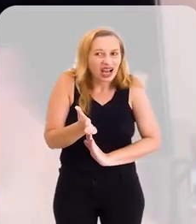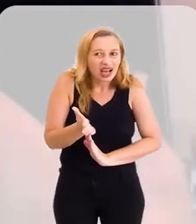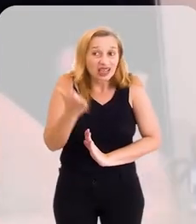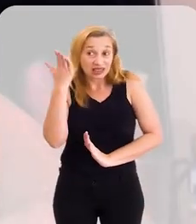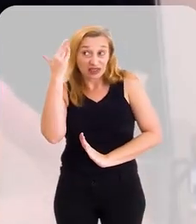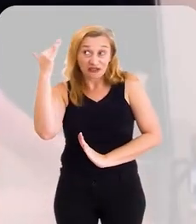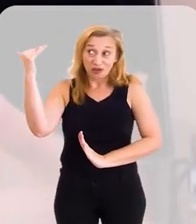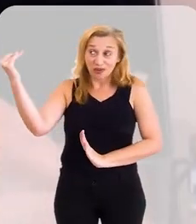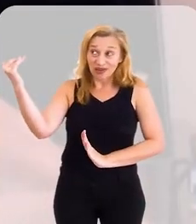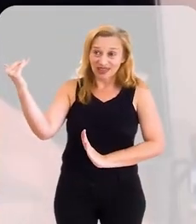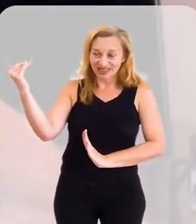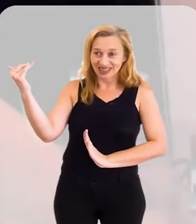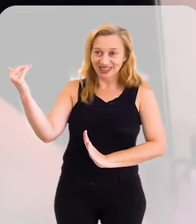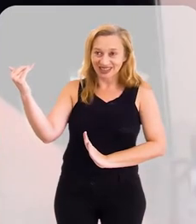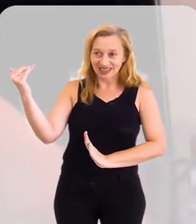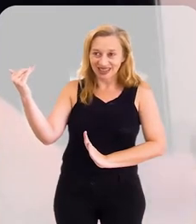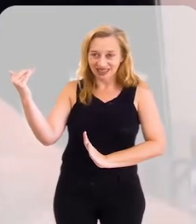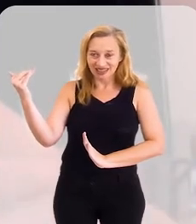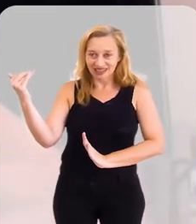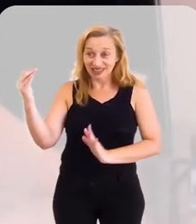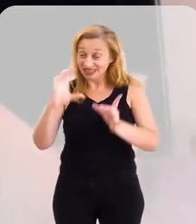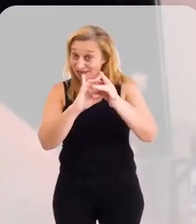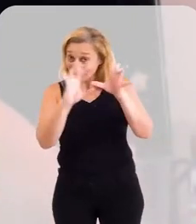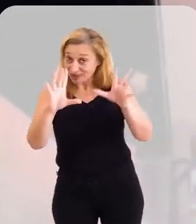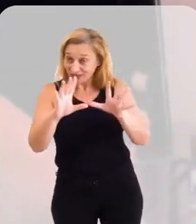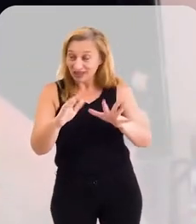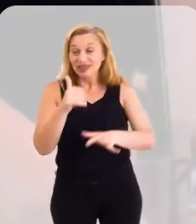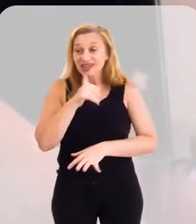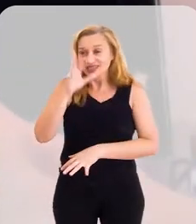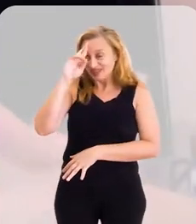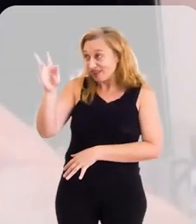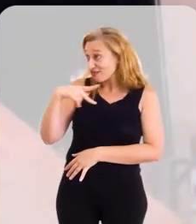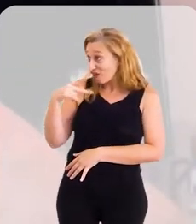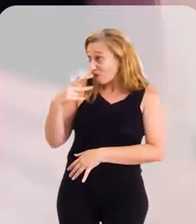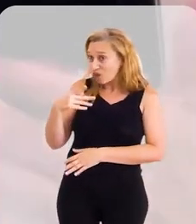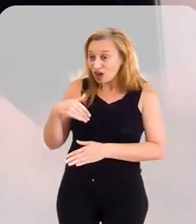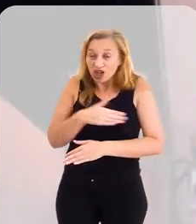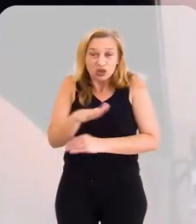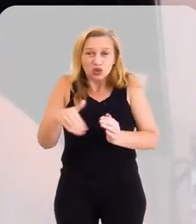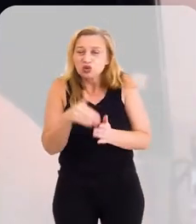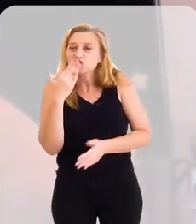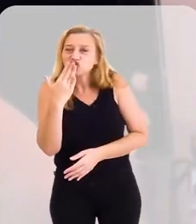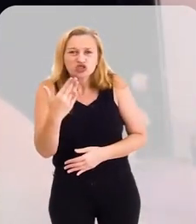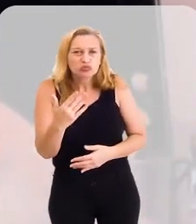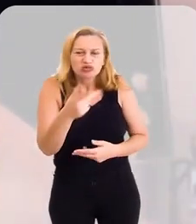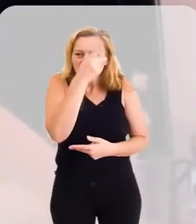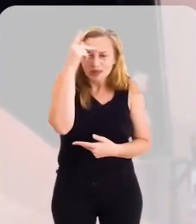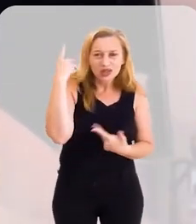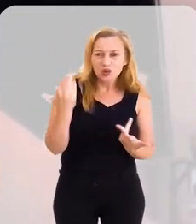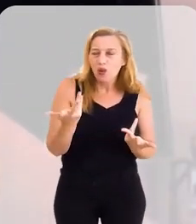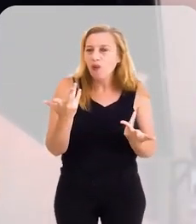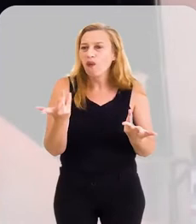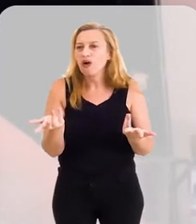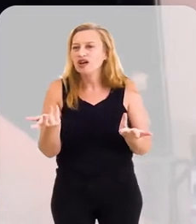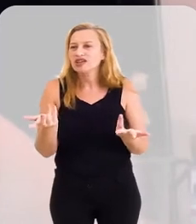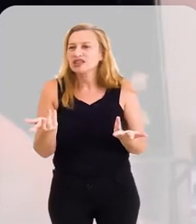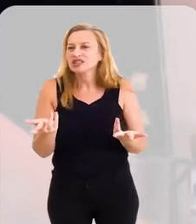que a audiência é tão grande e tão democrática, né, como a senhora está falando, chega a todo tipo de